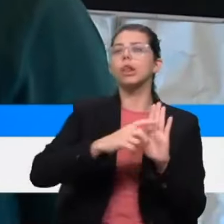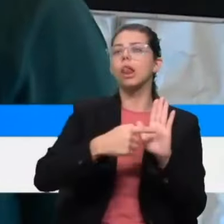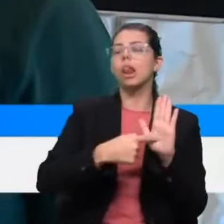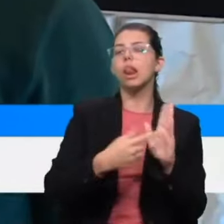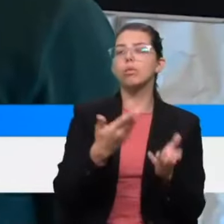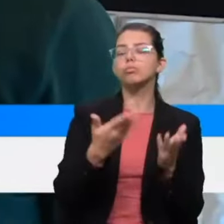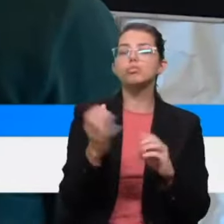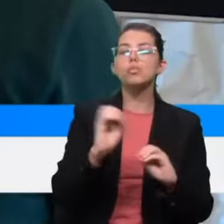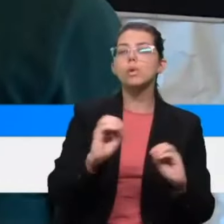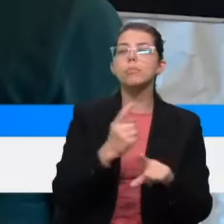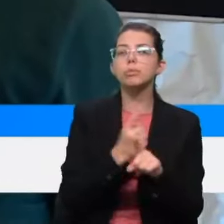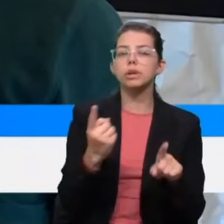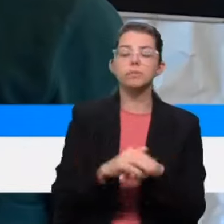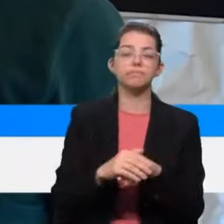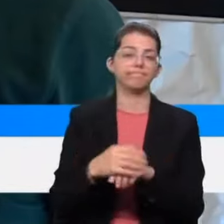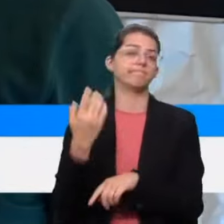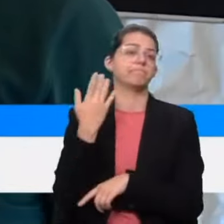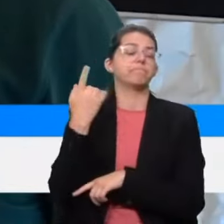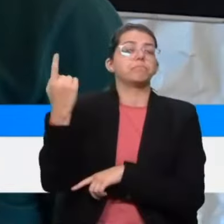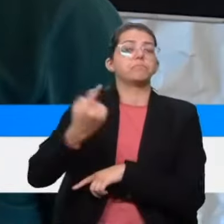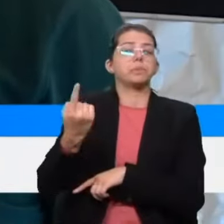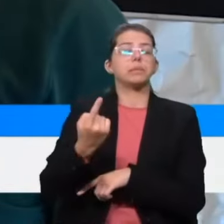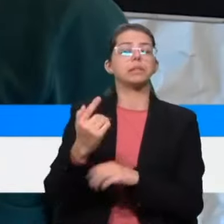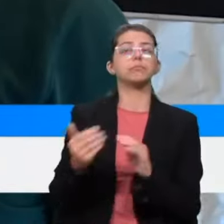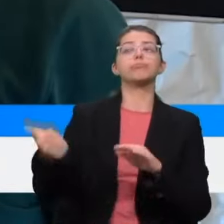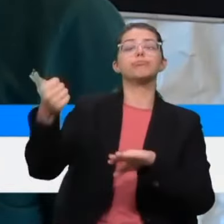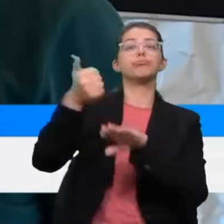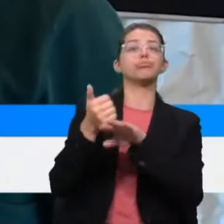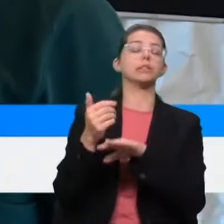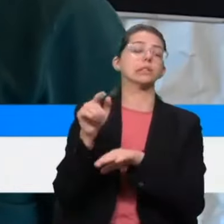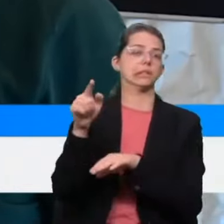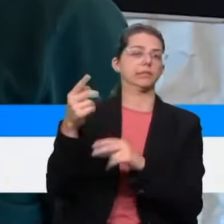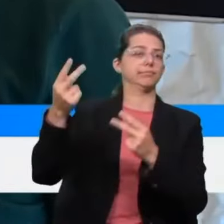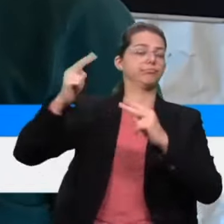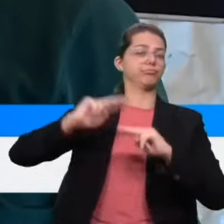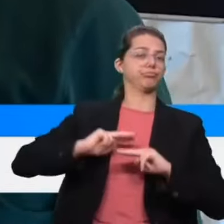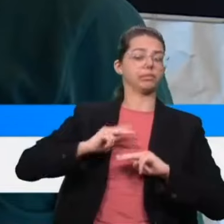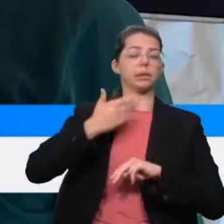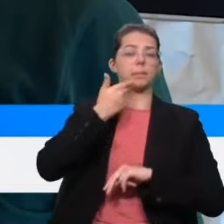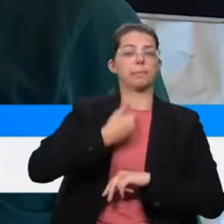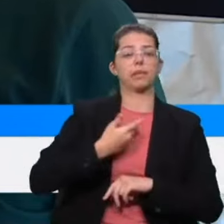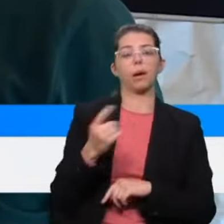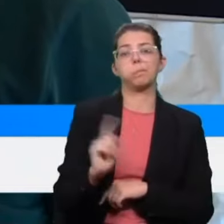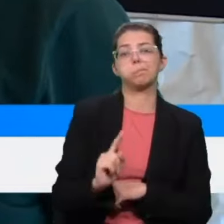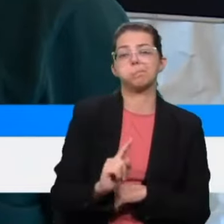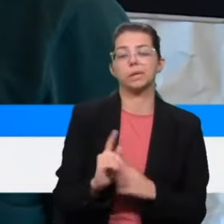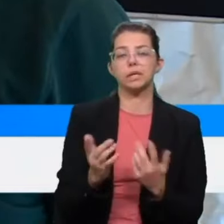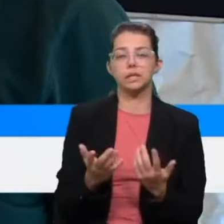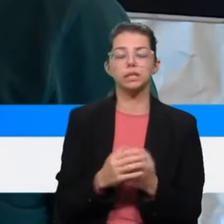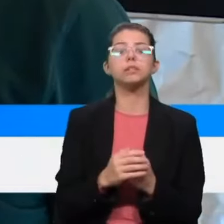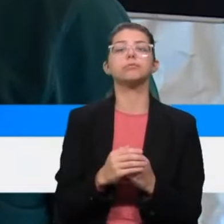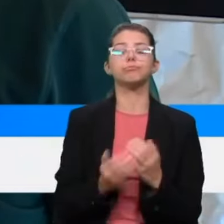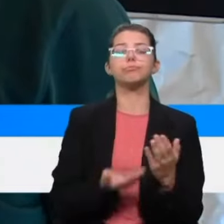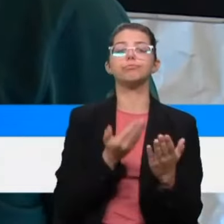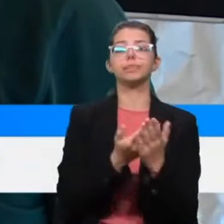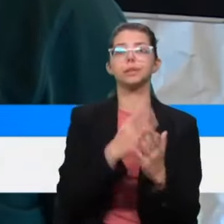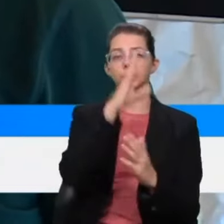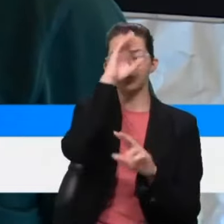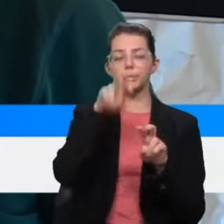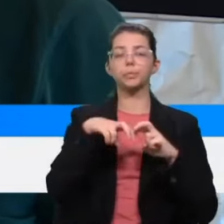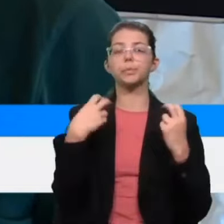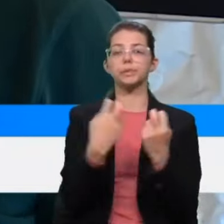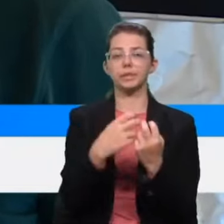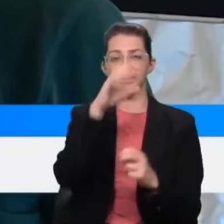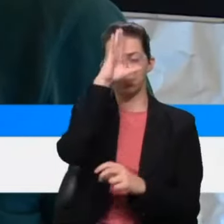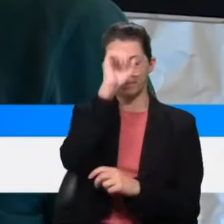diretivas superiores a pedir que isso não aconteça e nomeadamente há um documento da presidência do conselho de ministros que pede